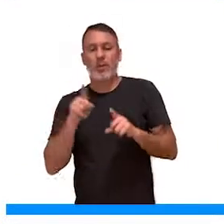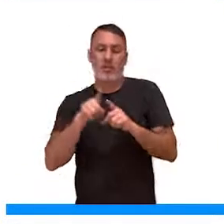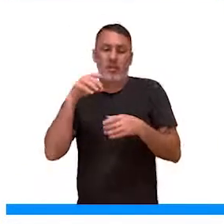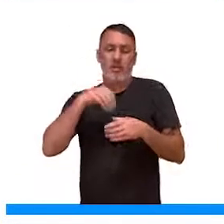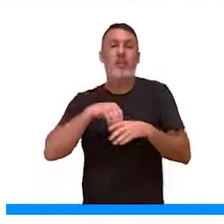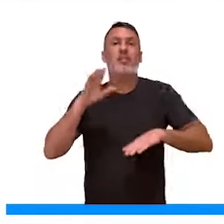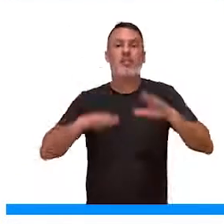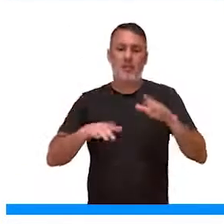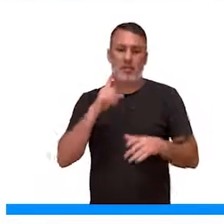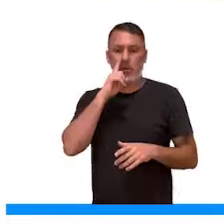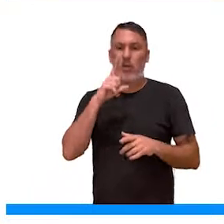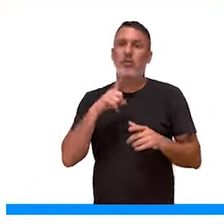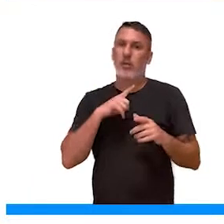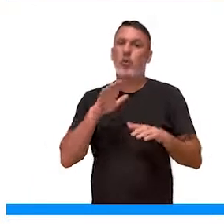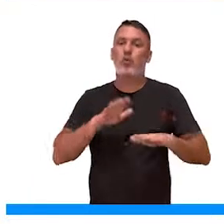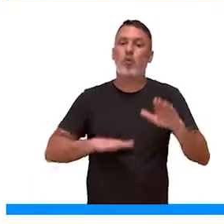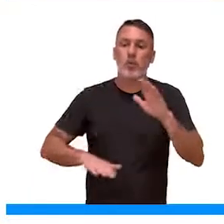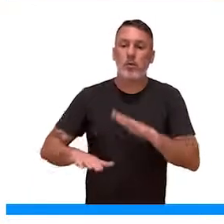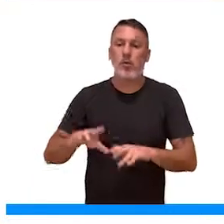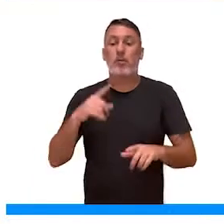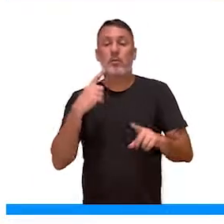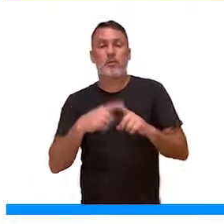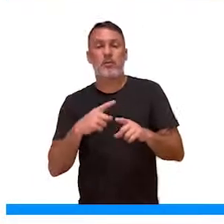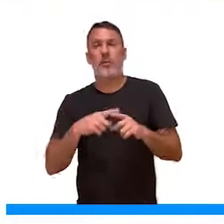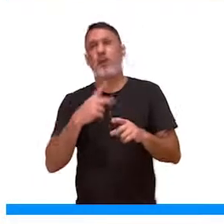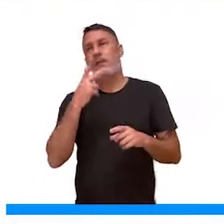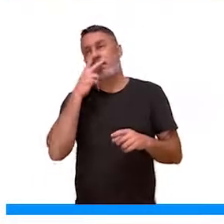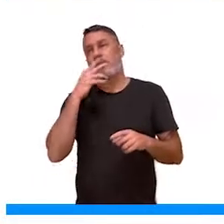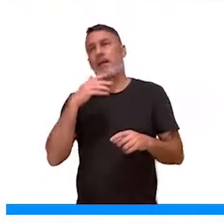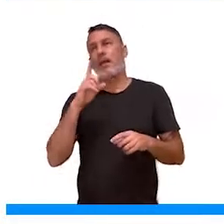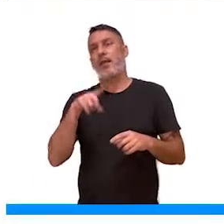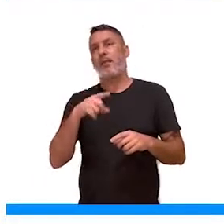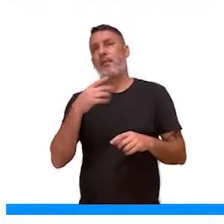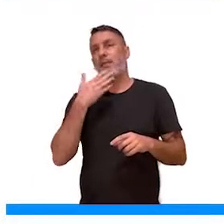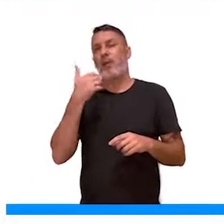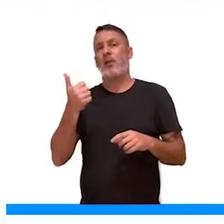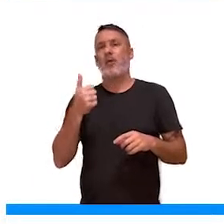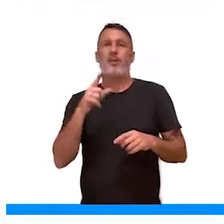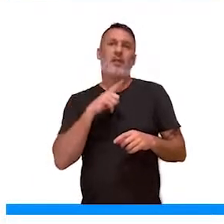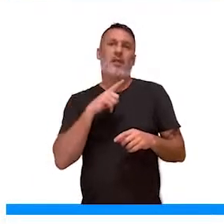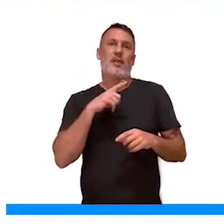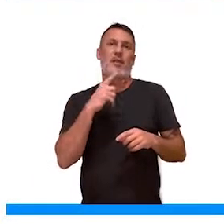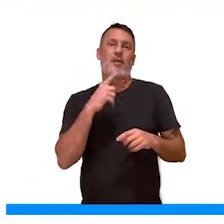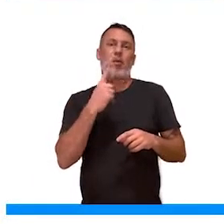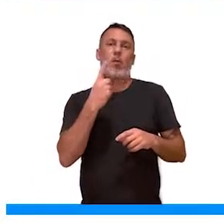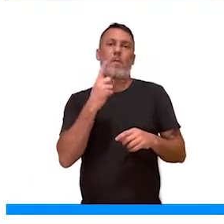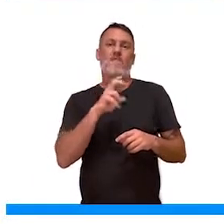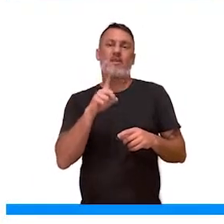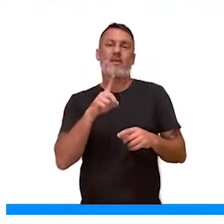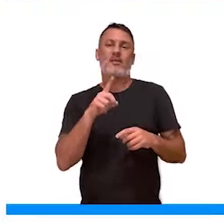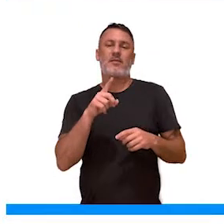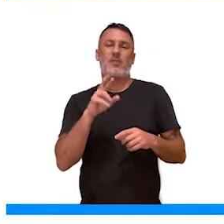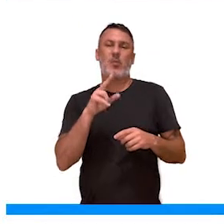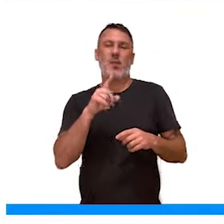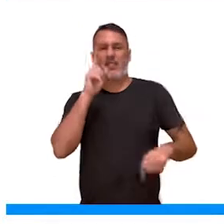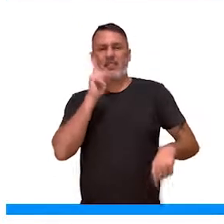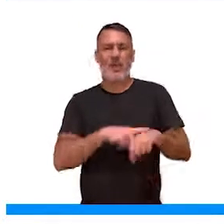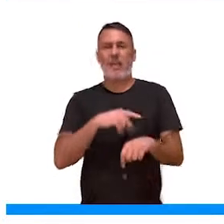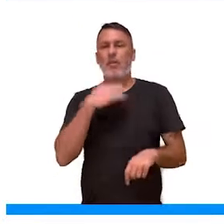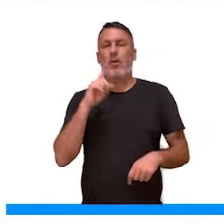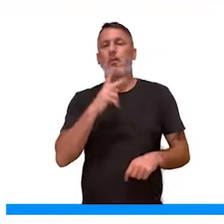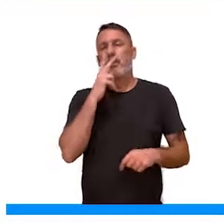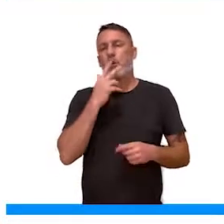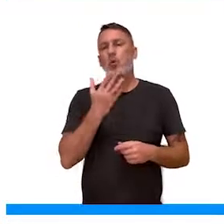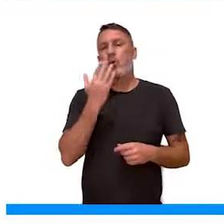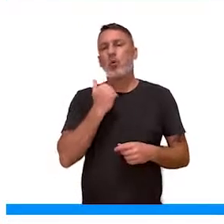sua, já que ele depende do hospedeiro. Então, para ele é muito melhor, ao invés de matar o hospedeiro de uma vez, ele ir sugando isso